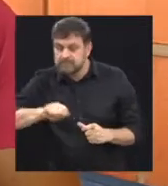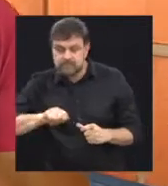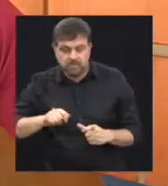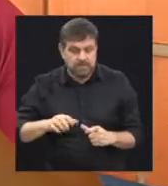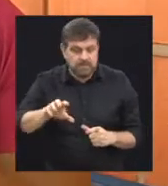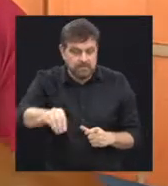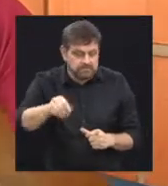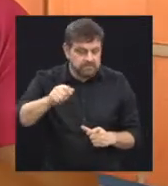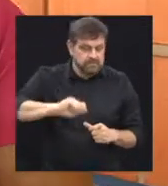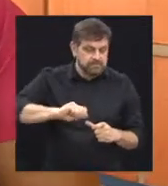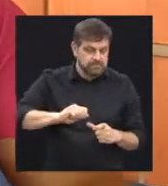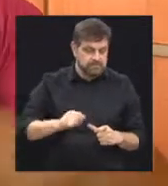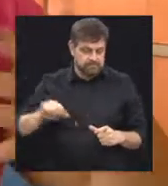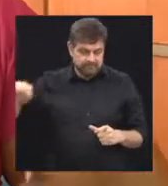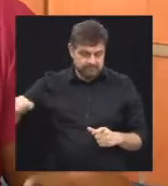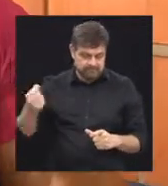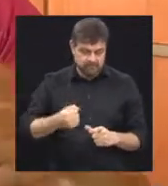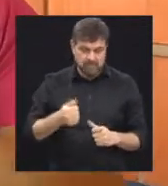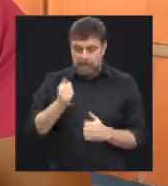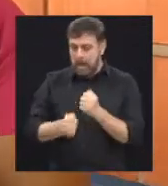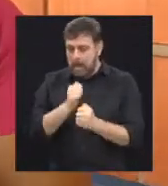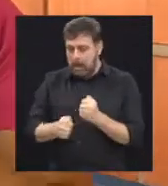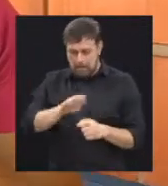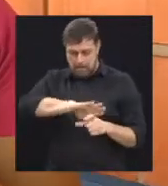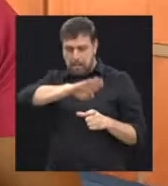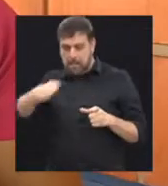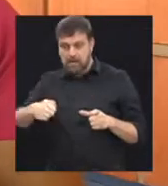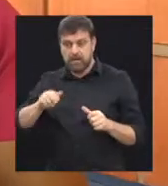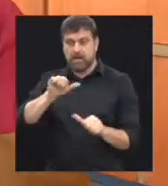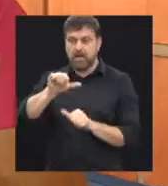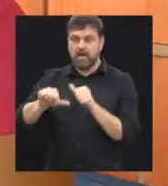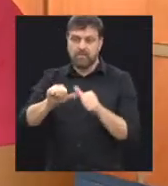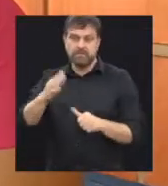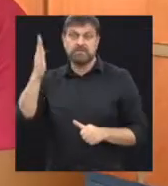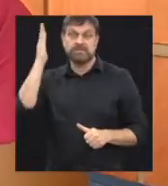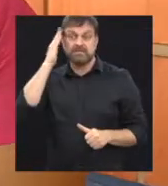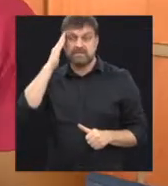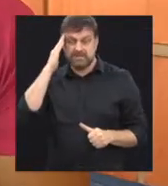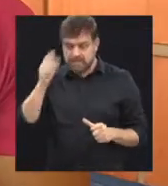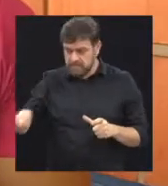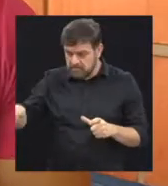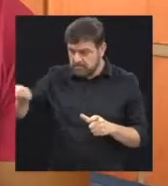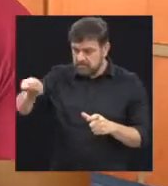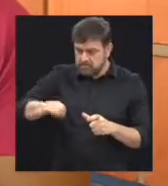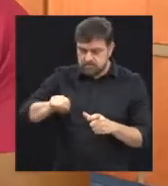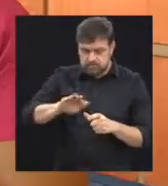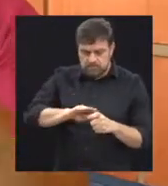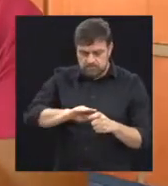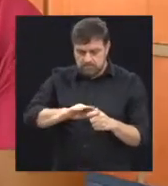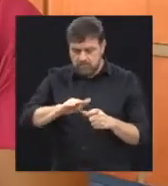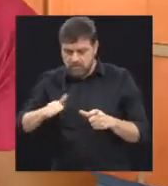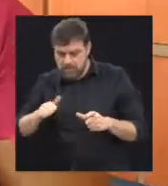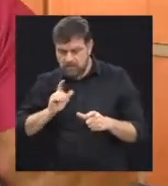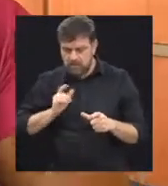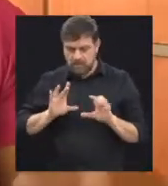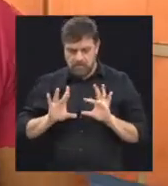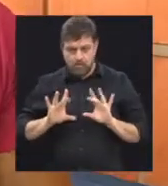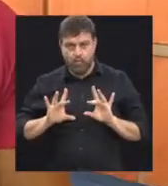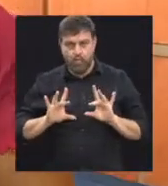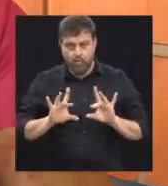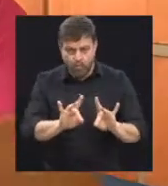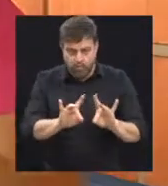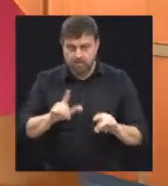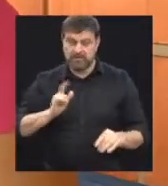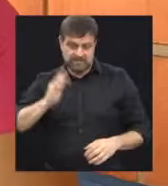Então eles já, no começo eles colocavam muito arroz ou muito feijão, agora não, eles já têm essa noção de quantidade. Por exemplo, eu como menos, então eu vou colocar